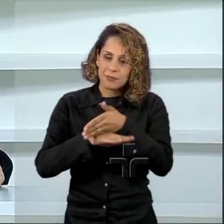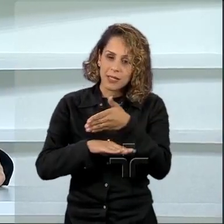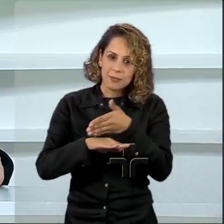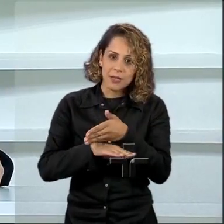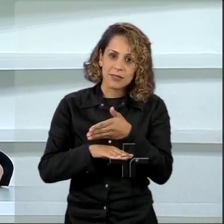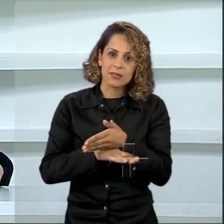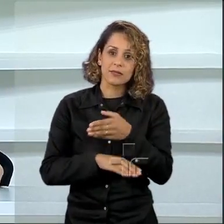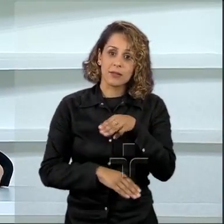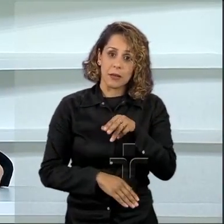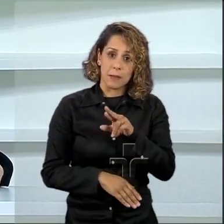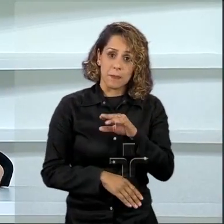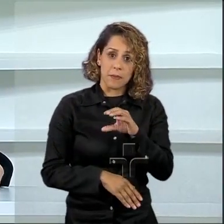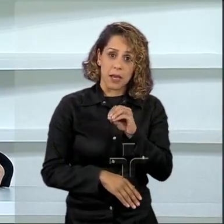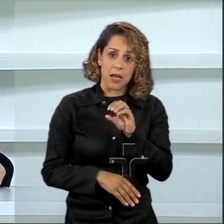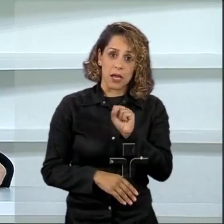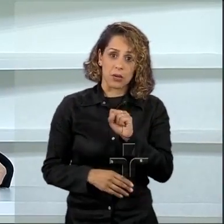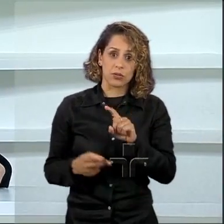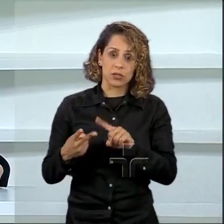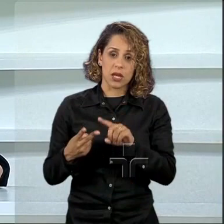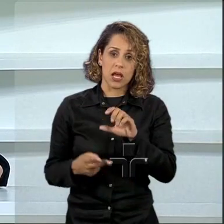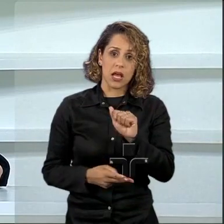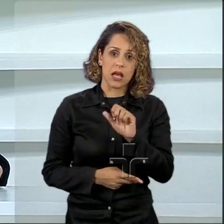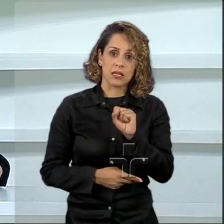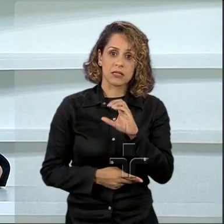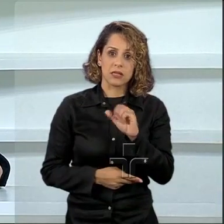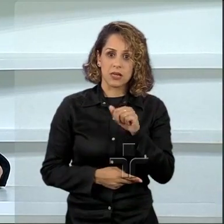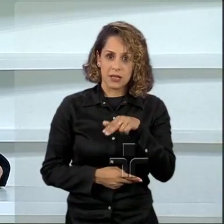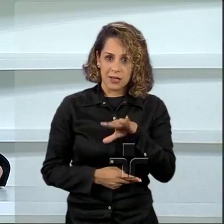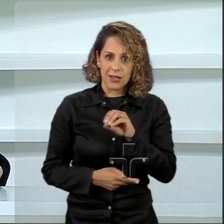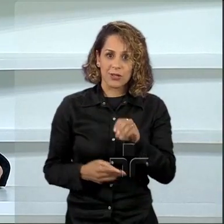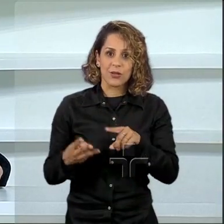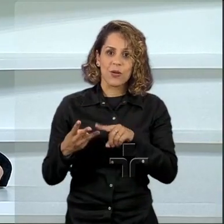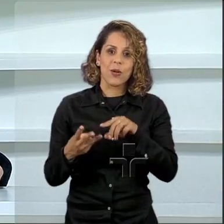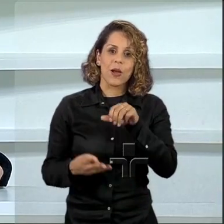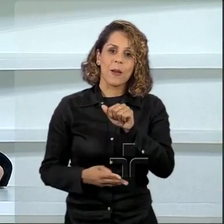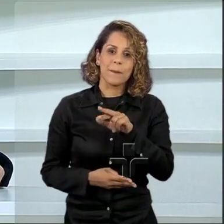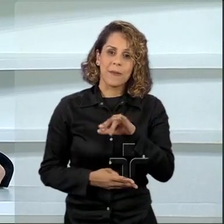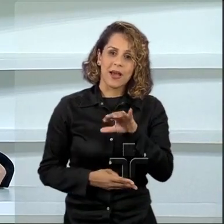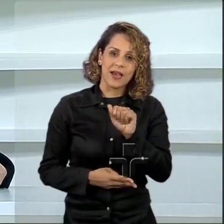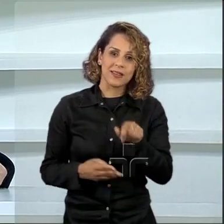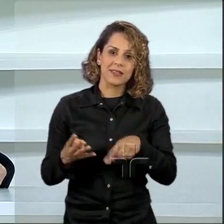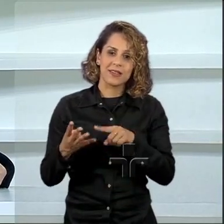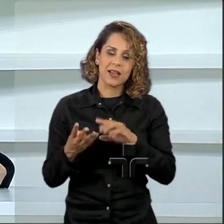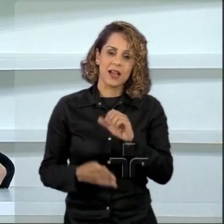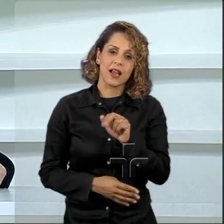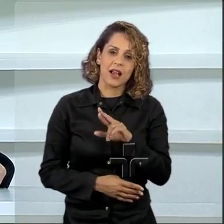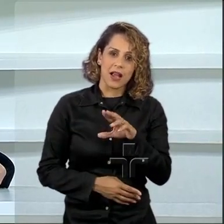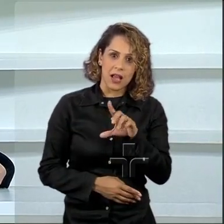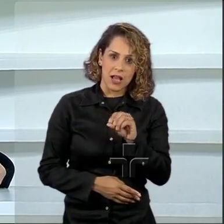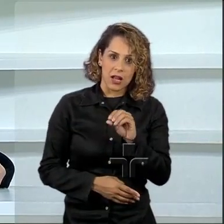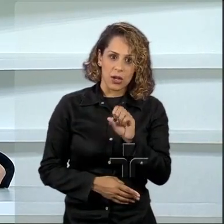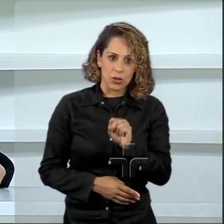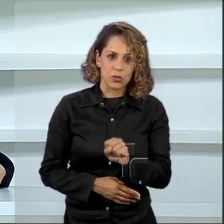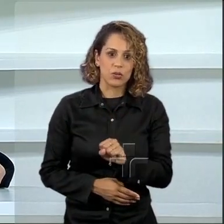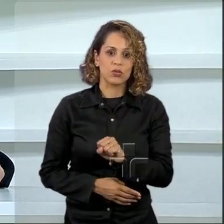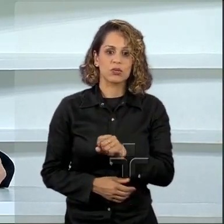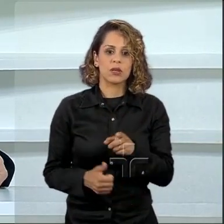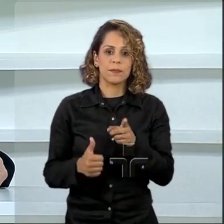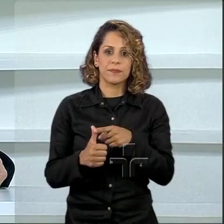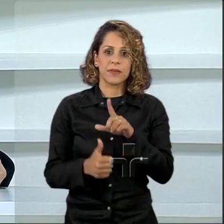do Marcos Nobre, do Ascânio Selene, da Maria Cristina Fernandes, do Carlos Mello, do Cláudio Couto e do